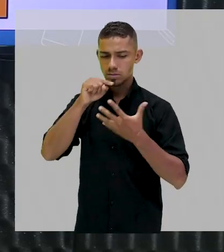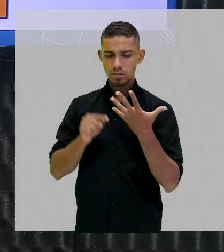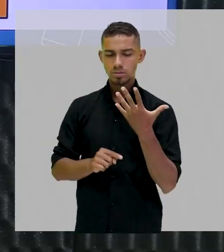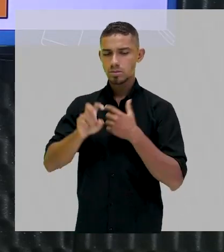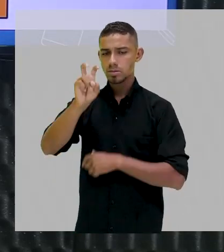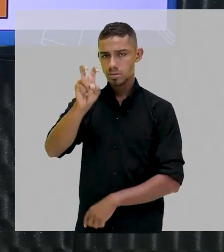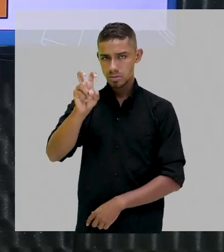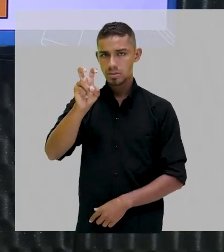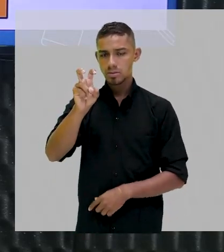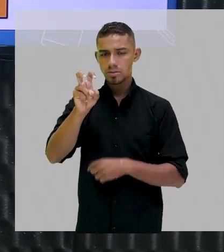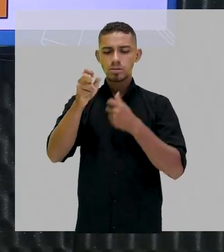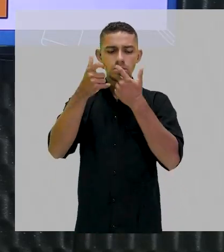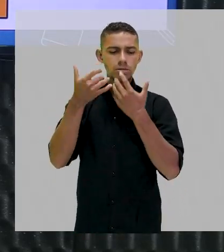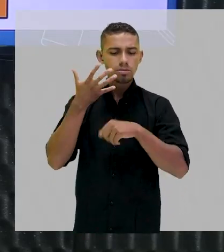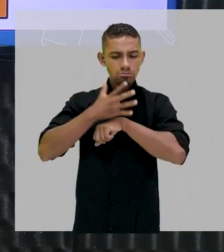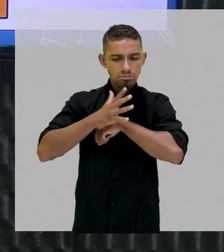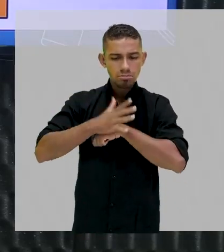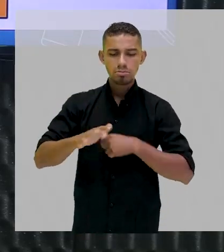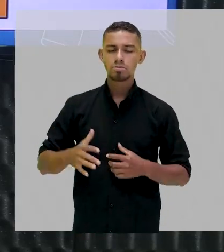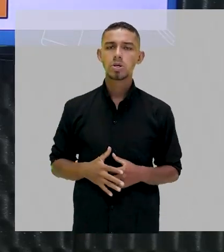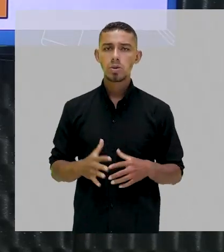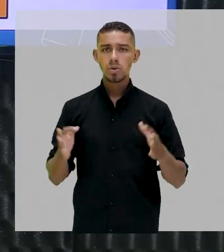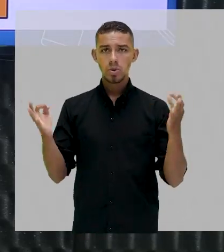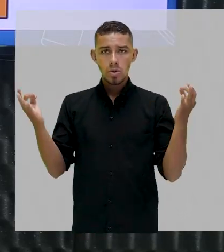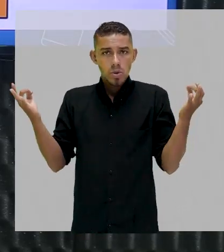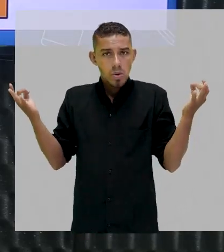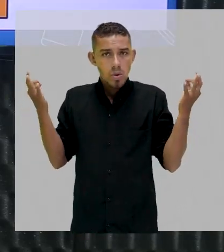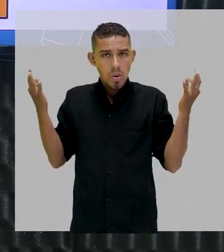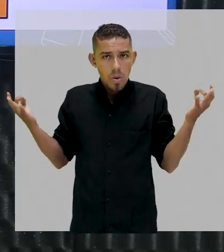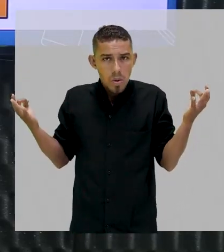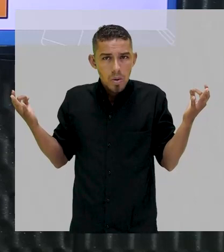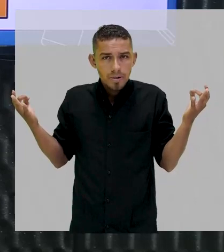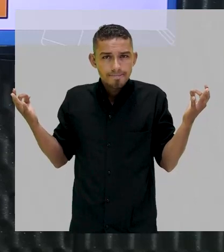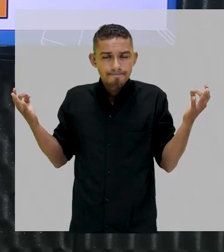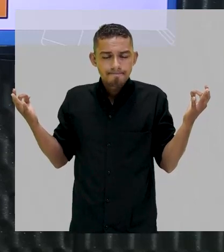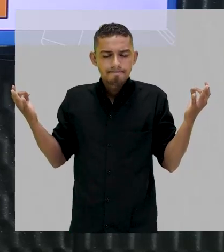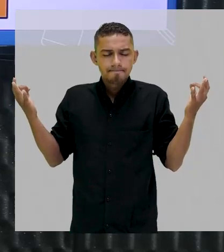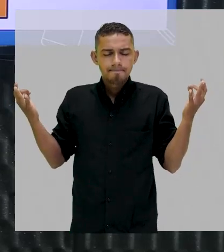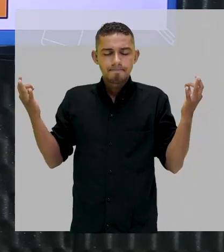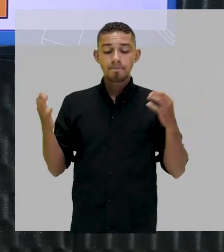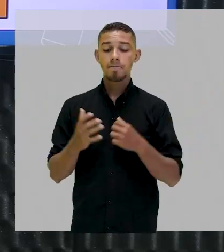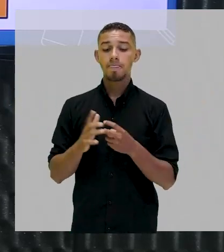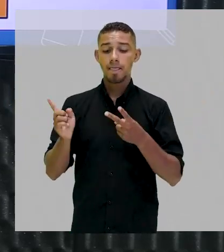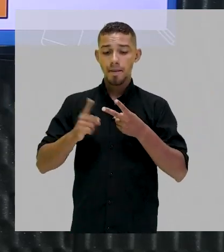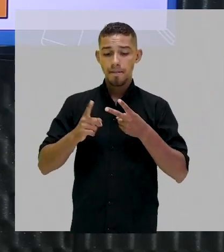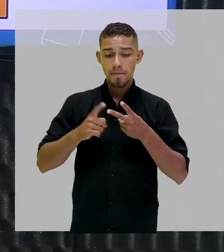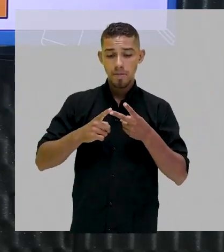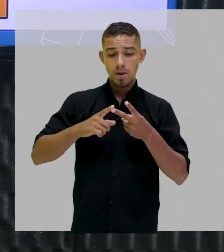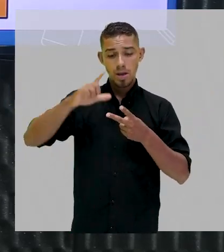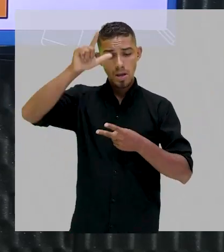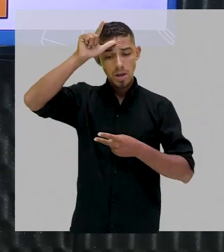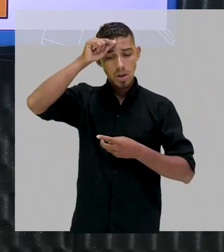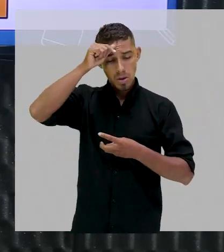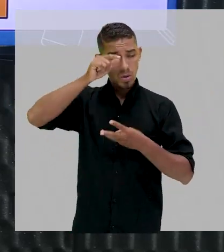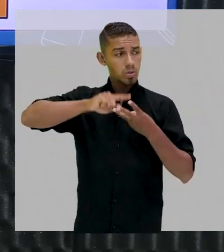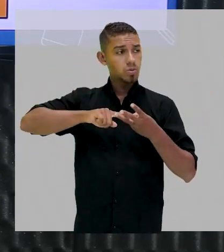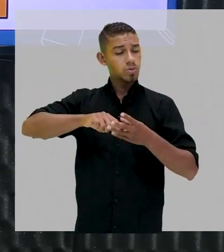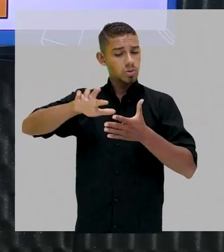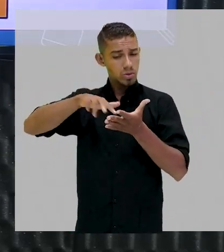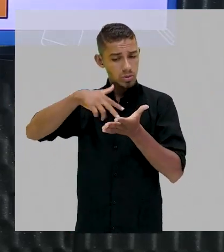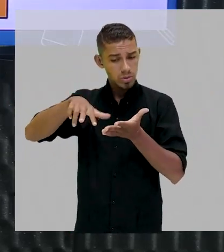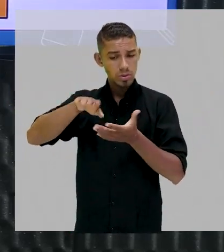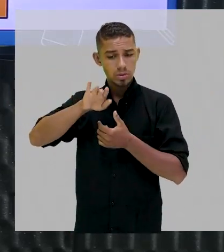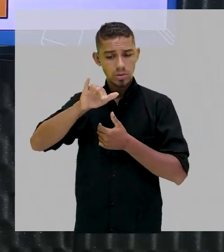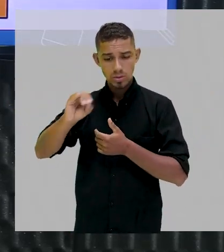alternativas. Nós já falamos sobre o yoga, nós já falamos sobre a biodança, nós já falamos sobre o Pilates.